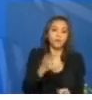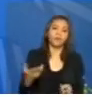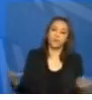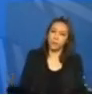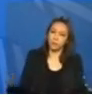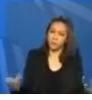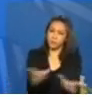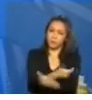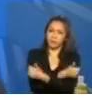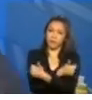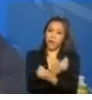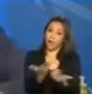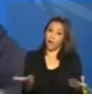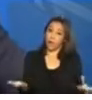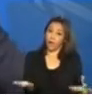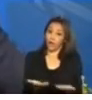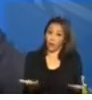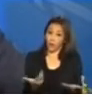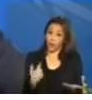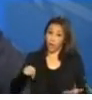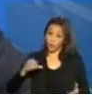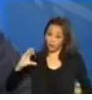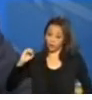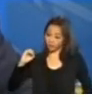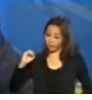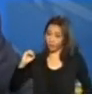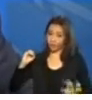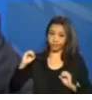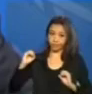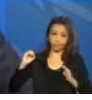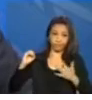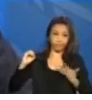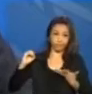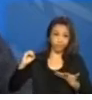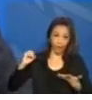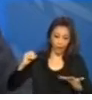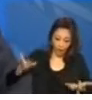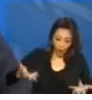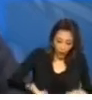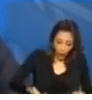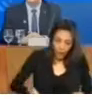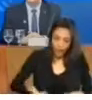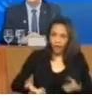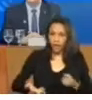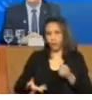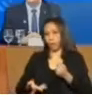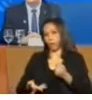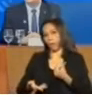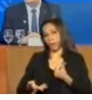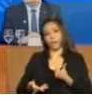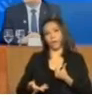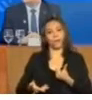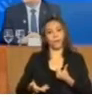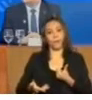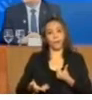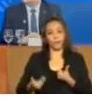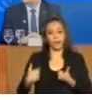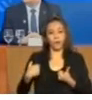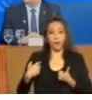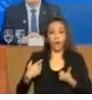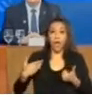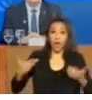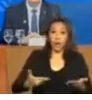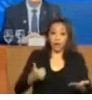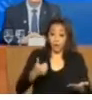eficiência. Agora nós saímos do zero para, como disse o presidente há pouco, em pouco mais de 40 minutos,